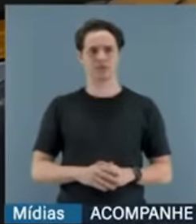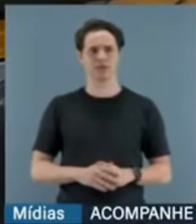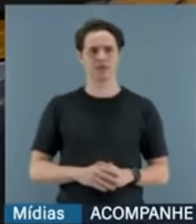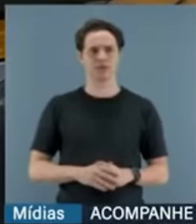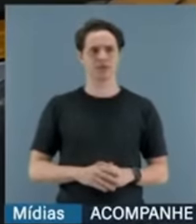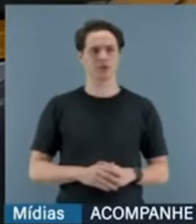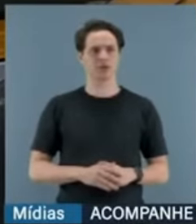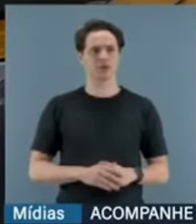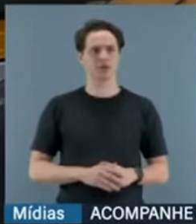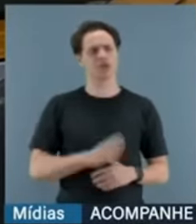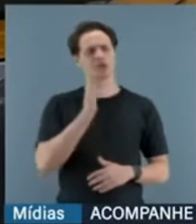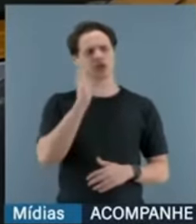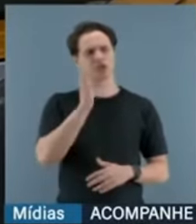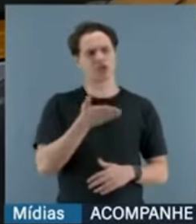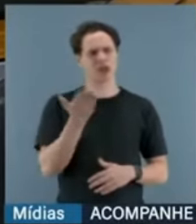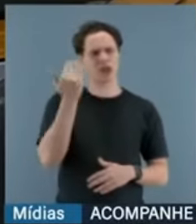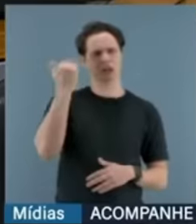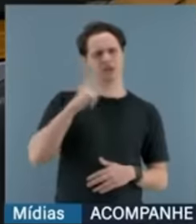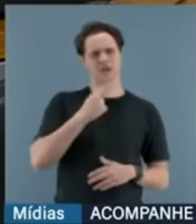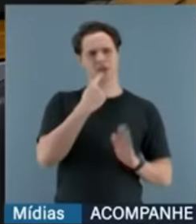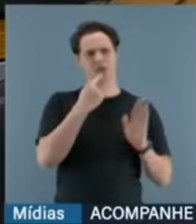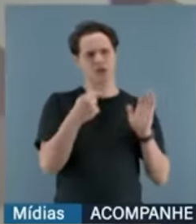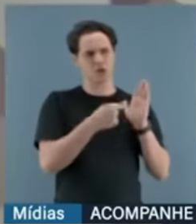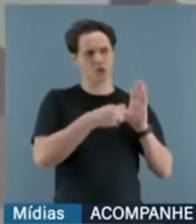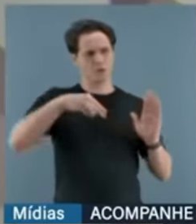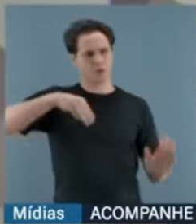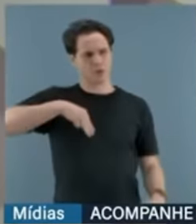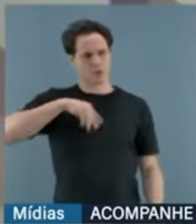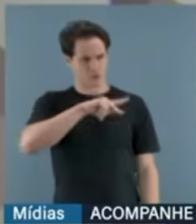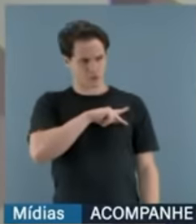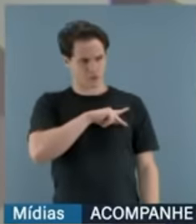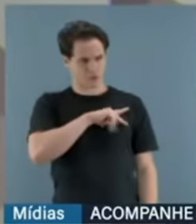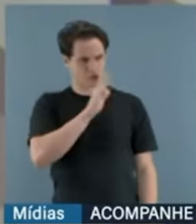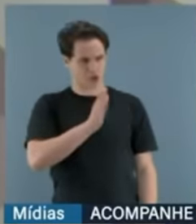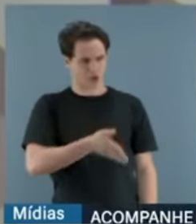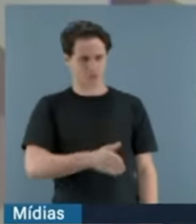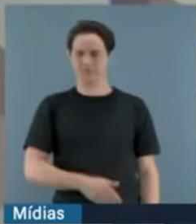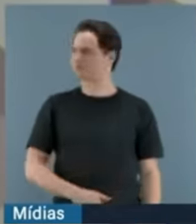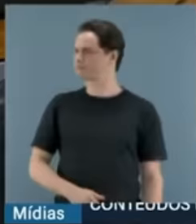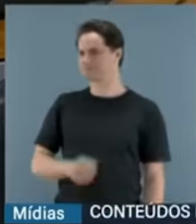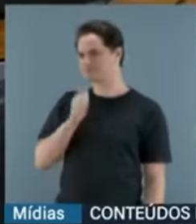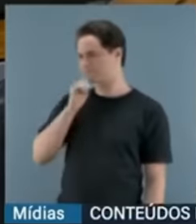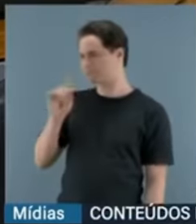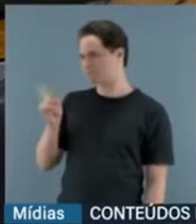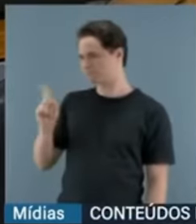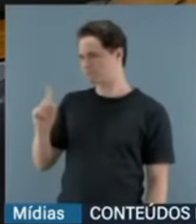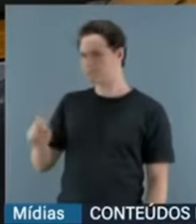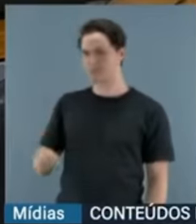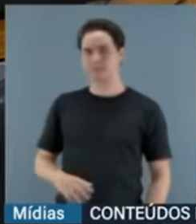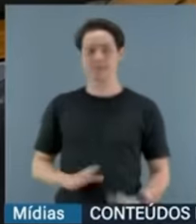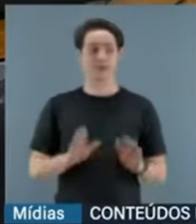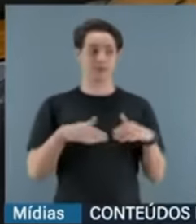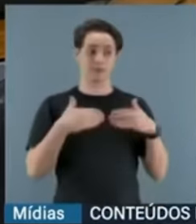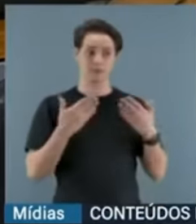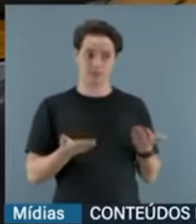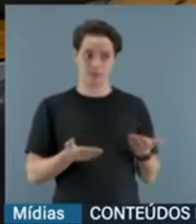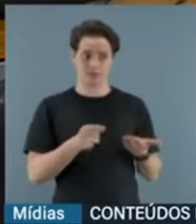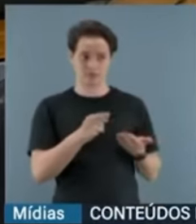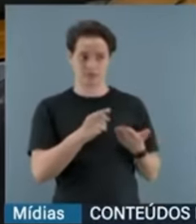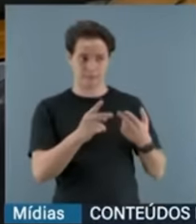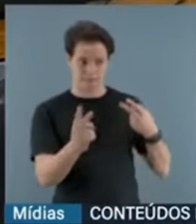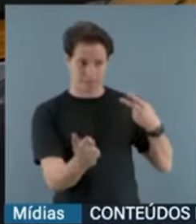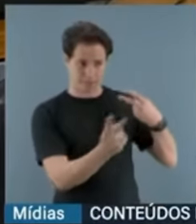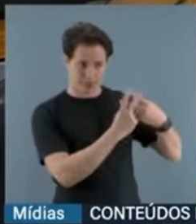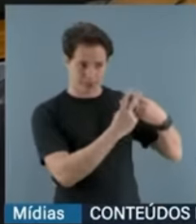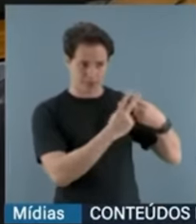Já foi... O senhor já foi denunciado pelo Ministério Público? Não, senhora. Então, a priori, o senhor foi preso por